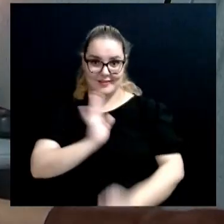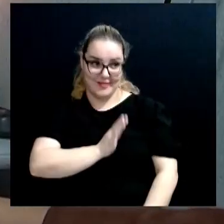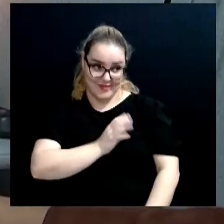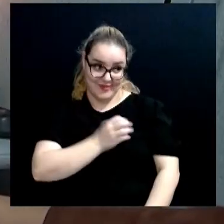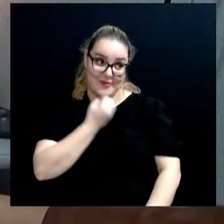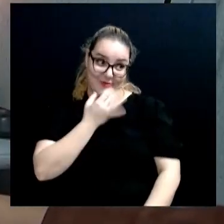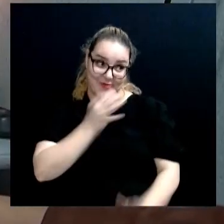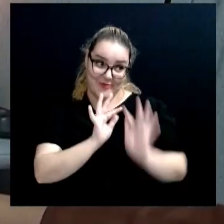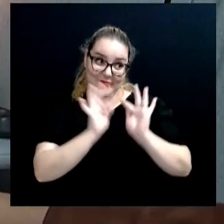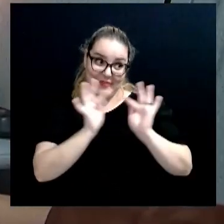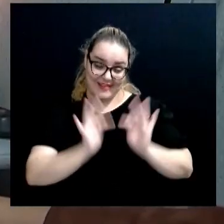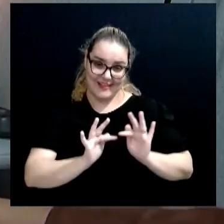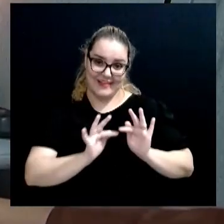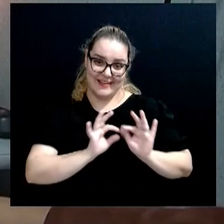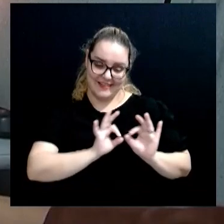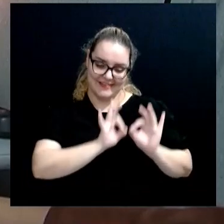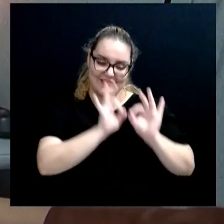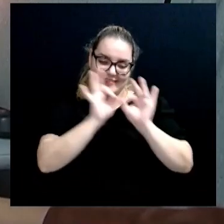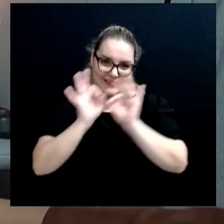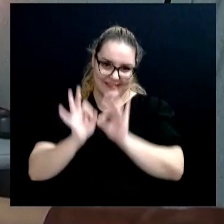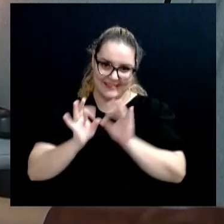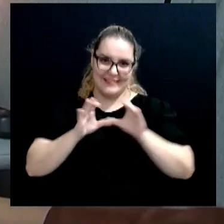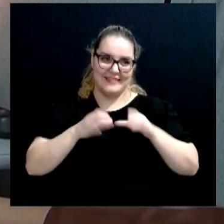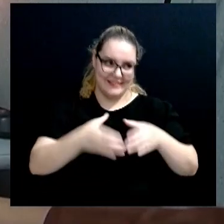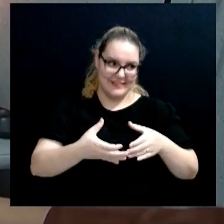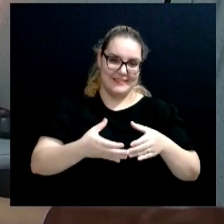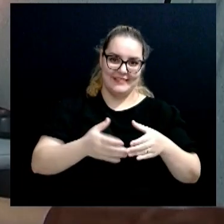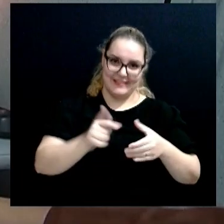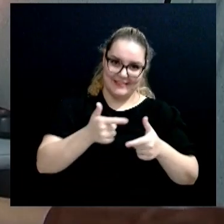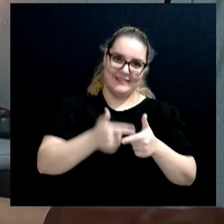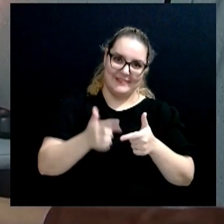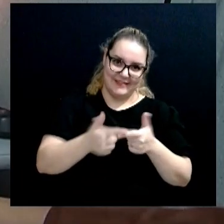né? Acompanhando o time e a nação.